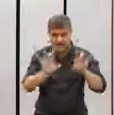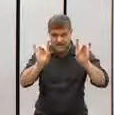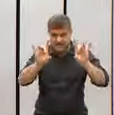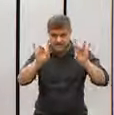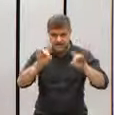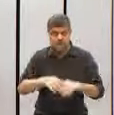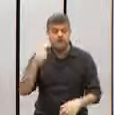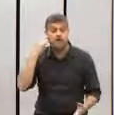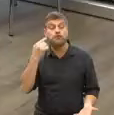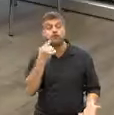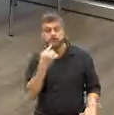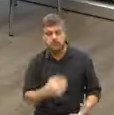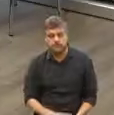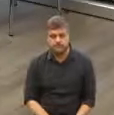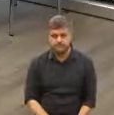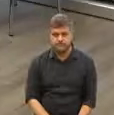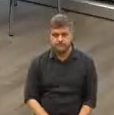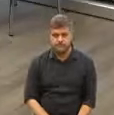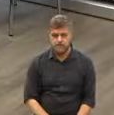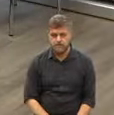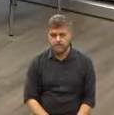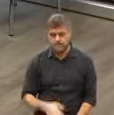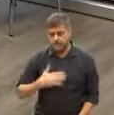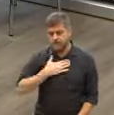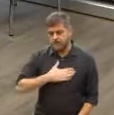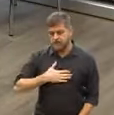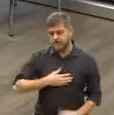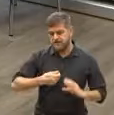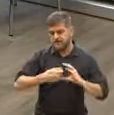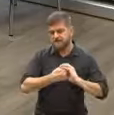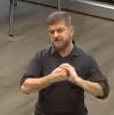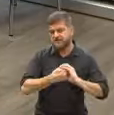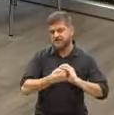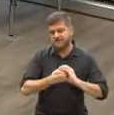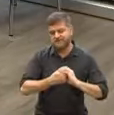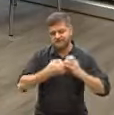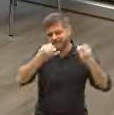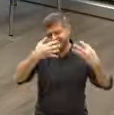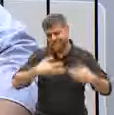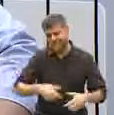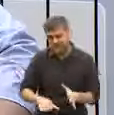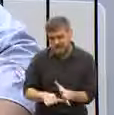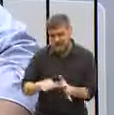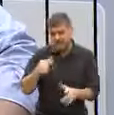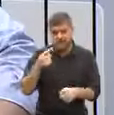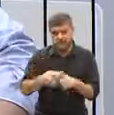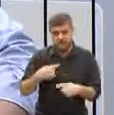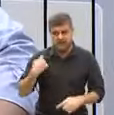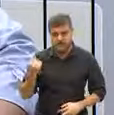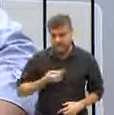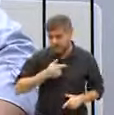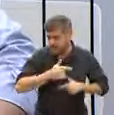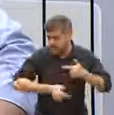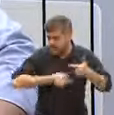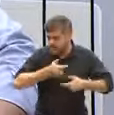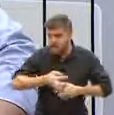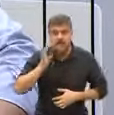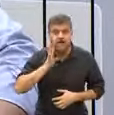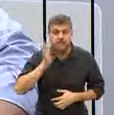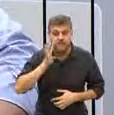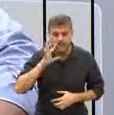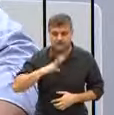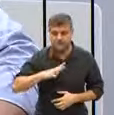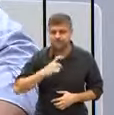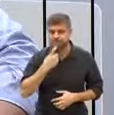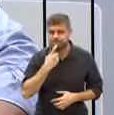a criança surda. É um prazer falar da Pascamp, né? Primeiro porque a gente faz um trabalho muito legal em